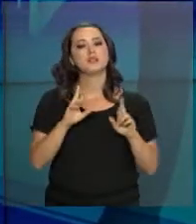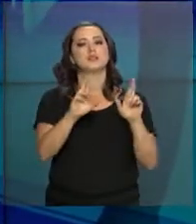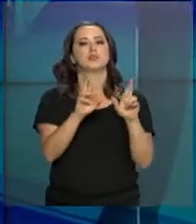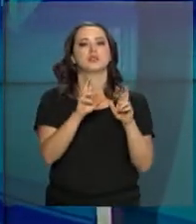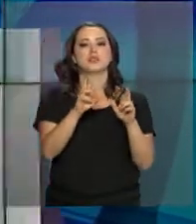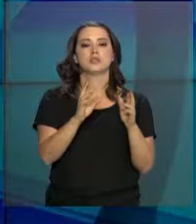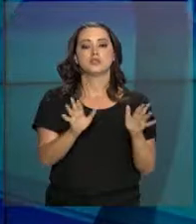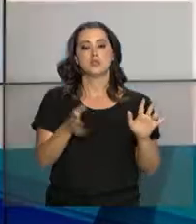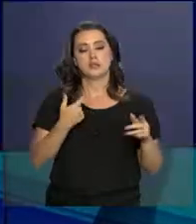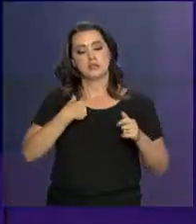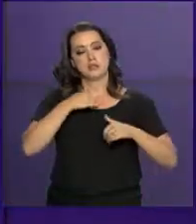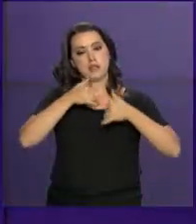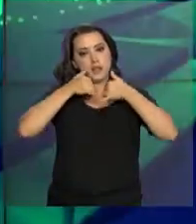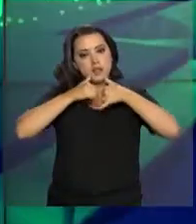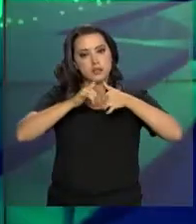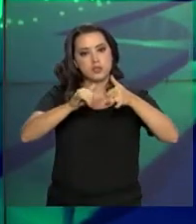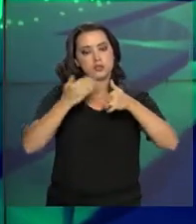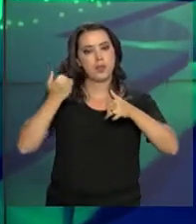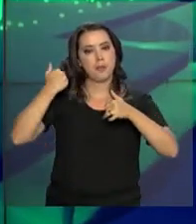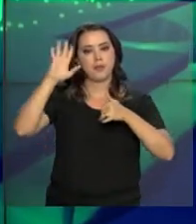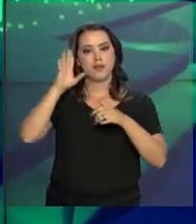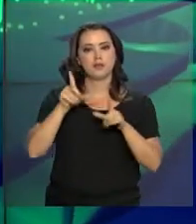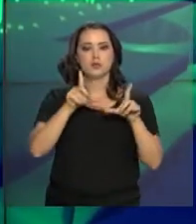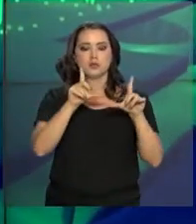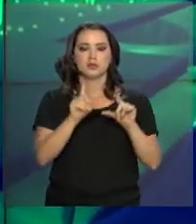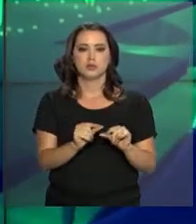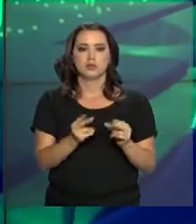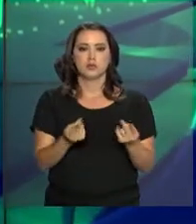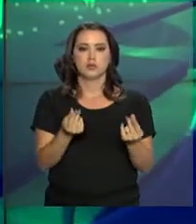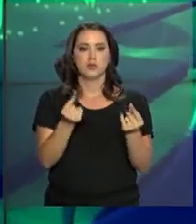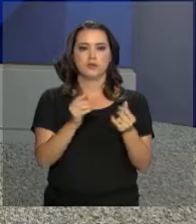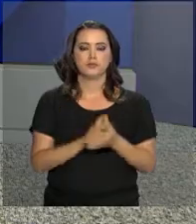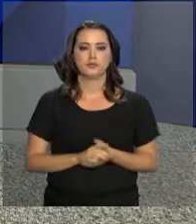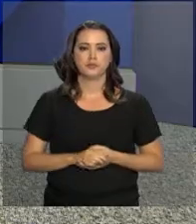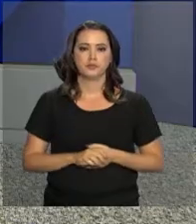de que a produção de energia aumente, o que faz cair o custo.